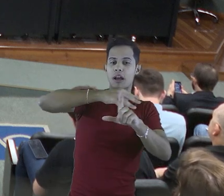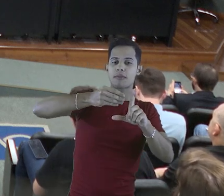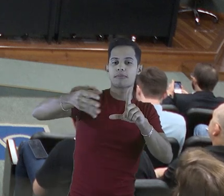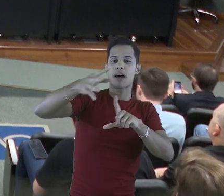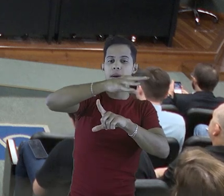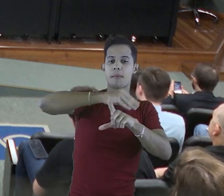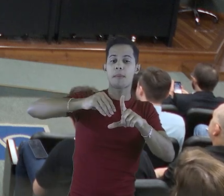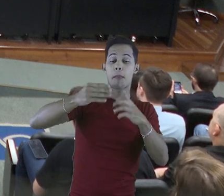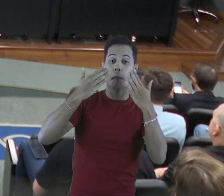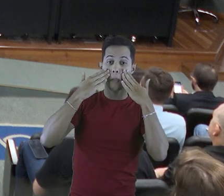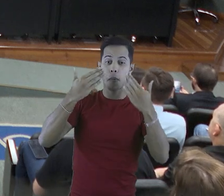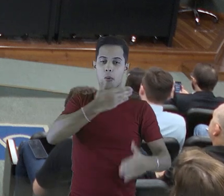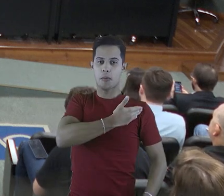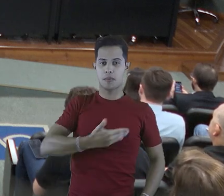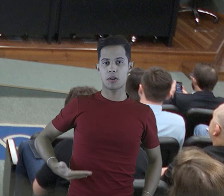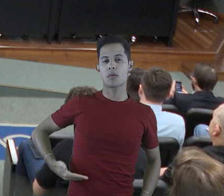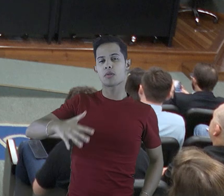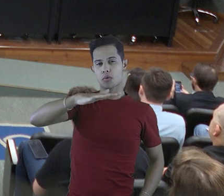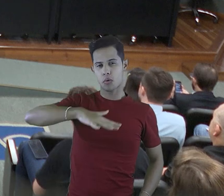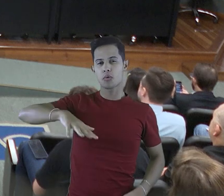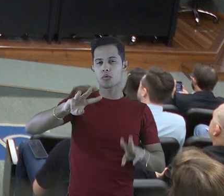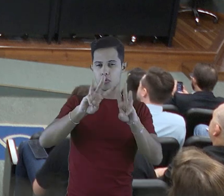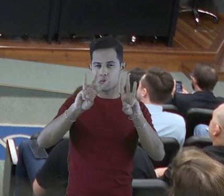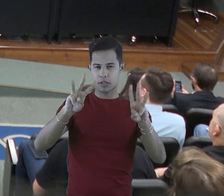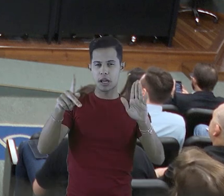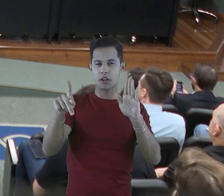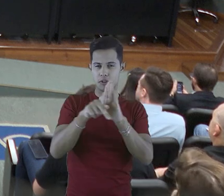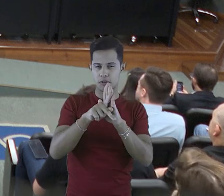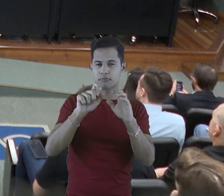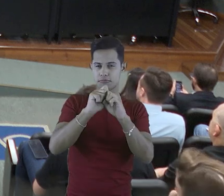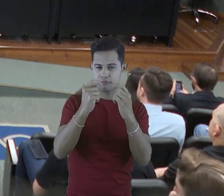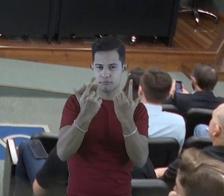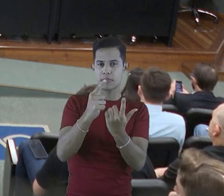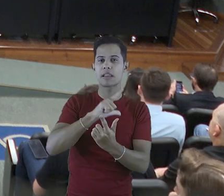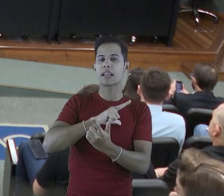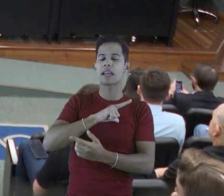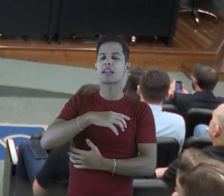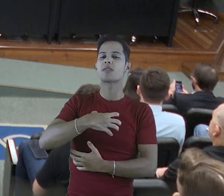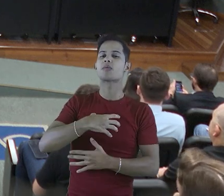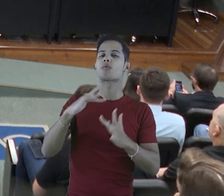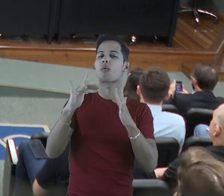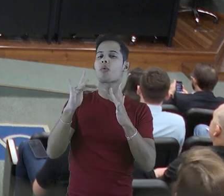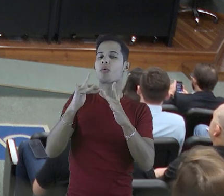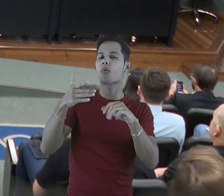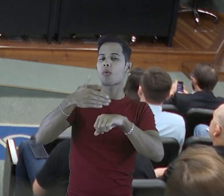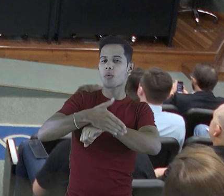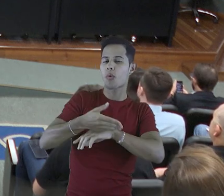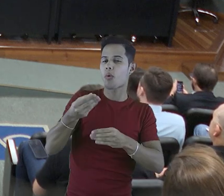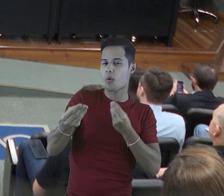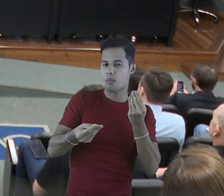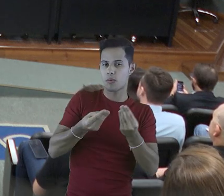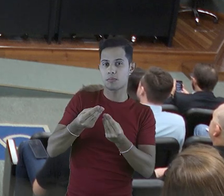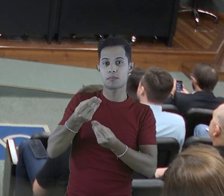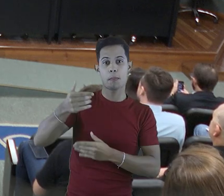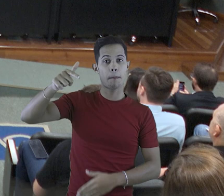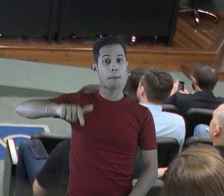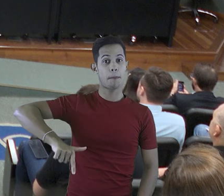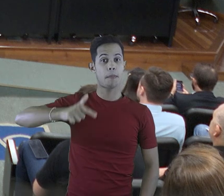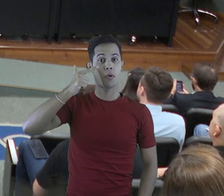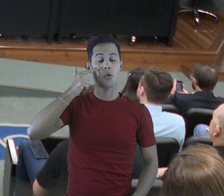contato encarregado são divulgadas publicamente e vocês têm lá no hot site a forma de entrar em contato.